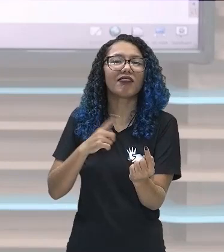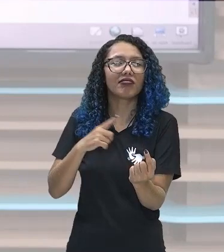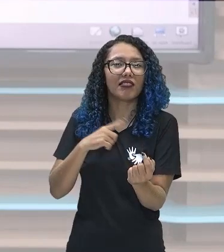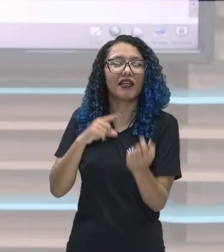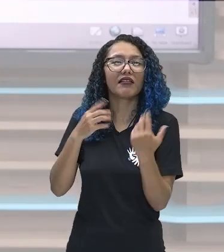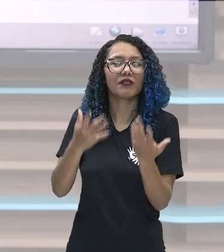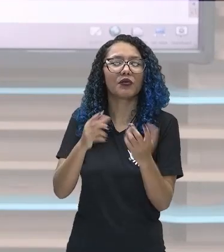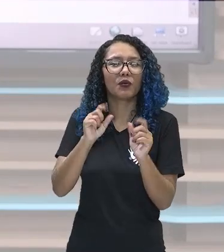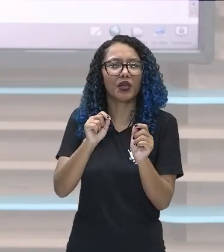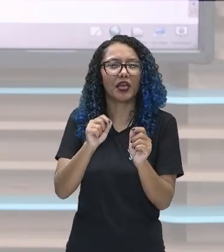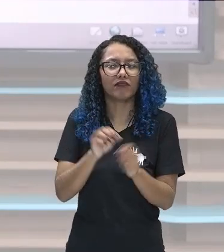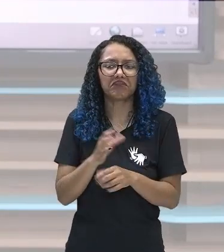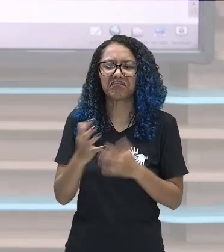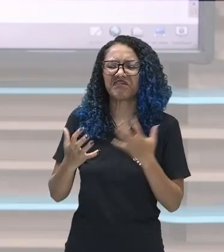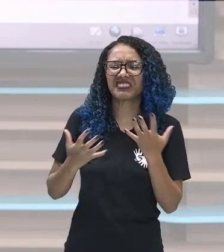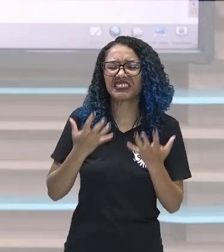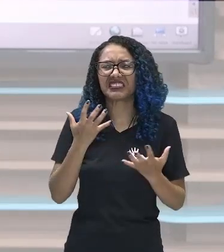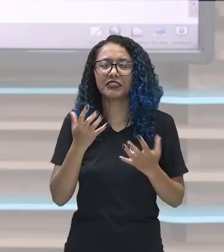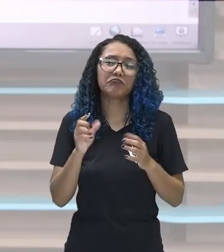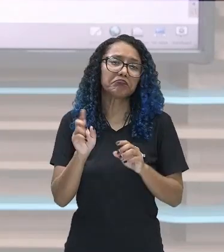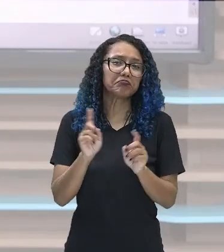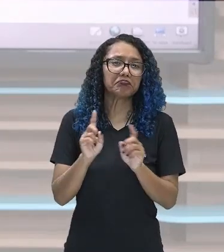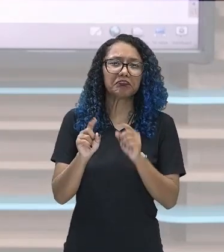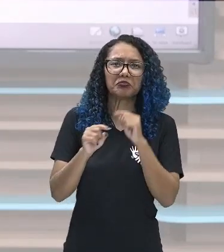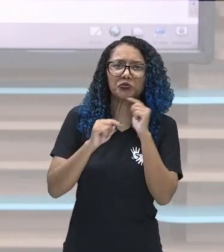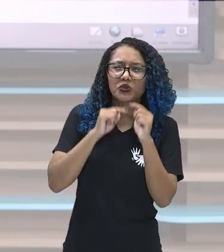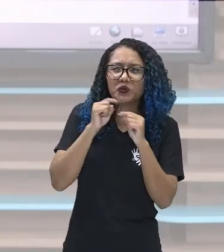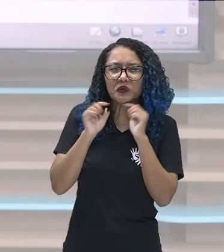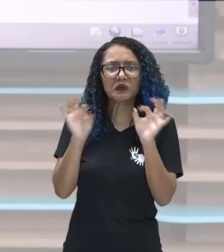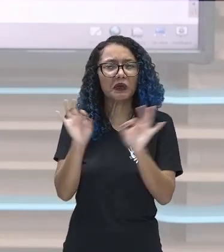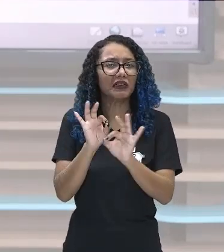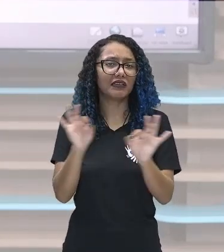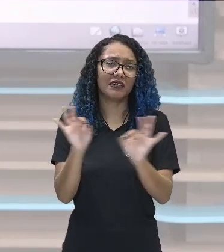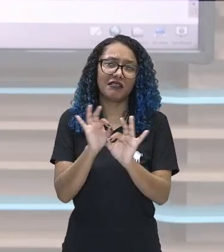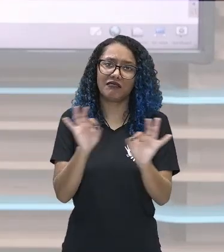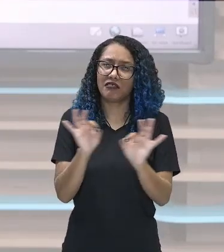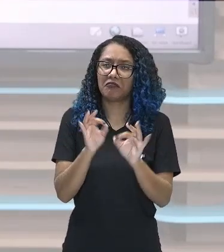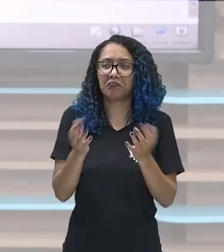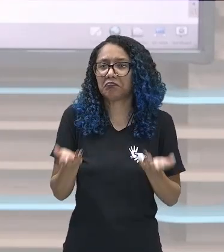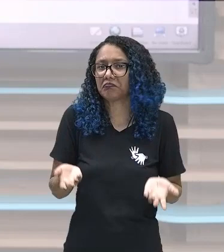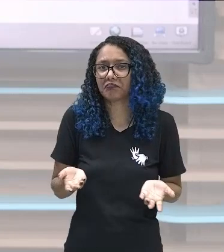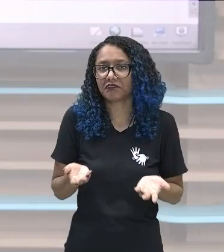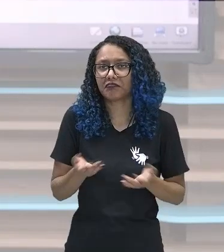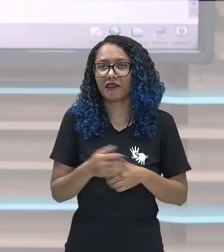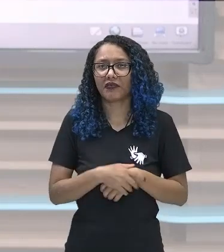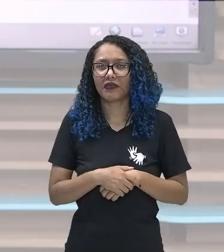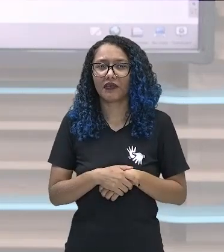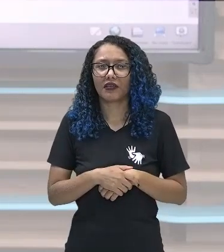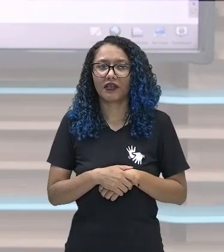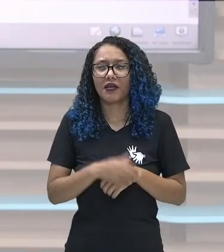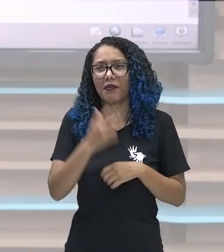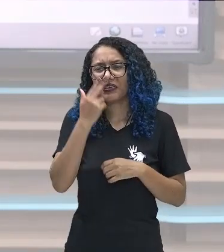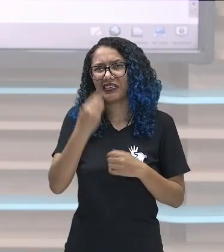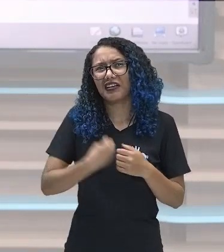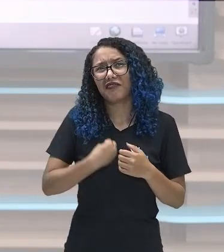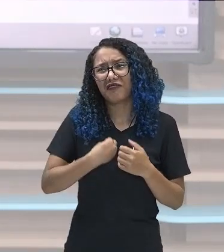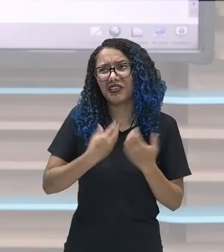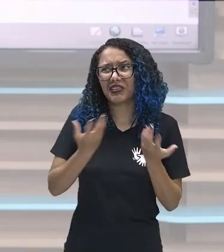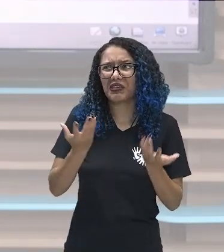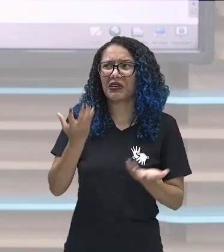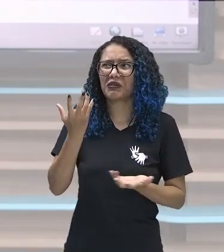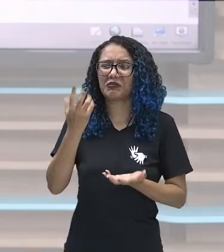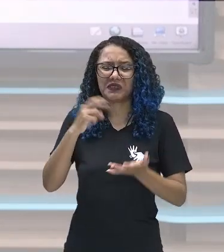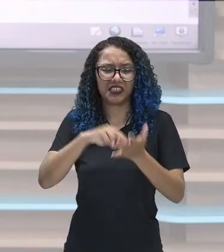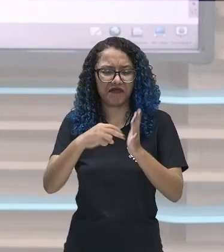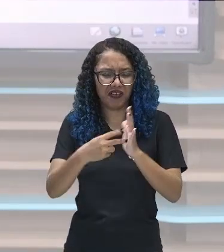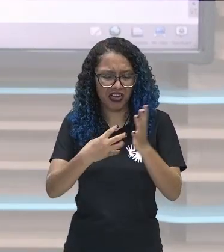provavelmente ela nunca vai estar perdida, né? Ela nunca vai estar sem sentido na vida, achando que a vida não tem sentido. Por